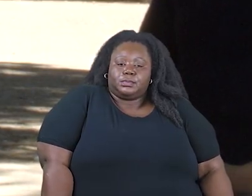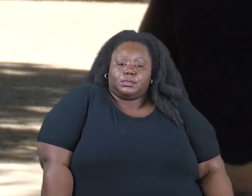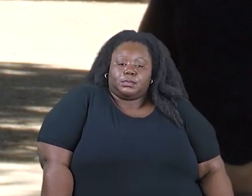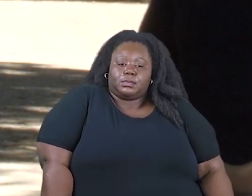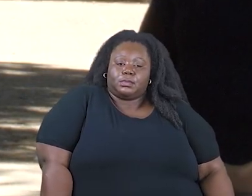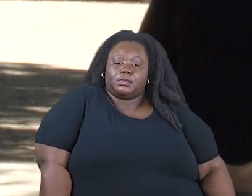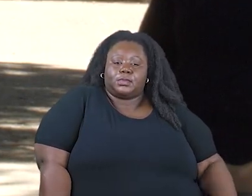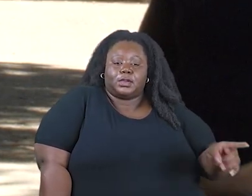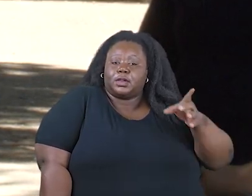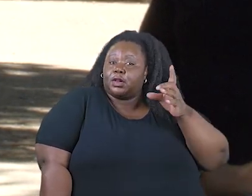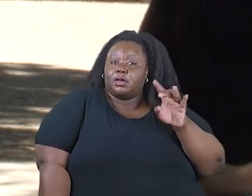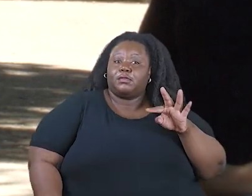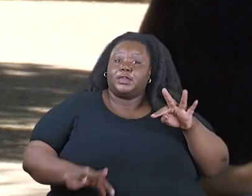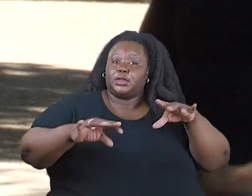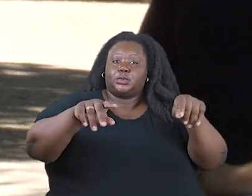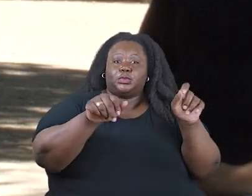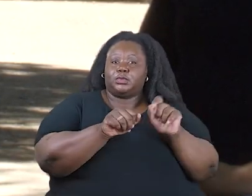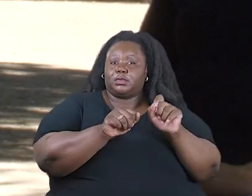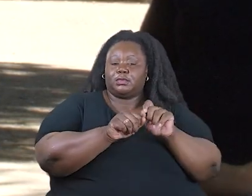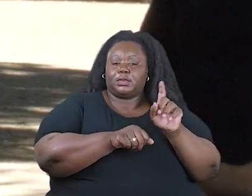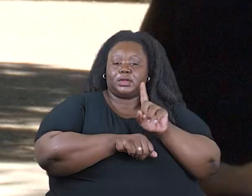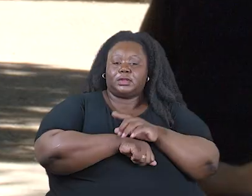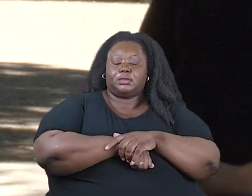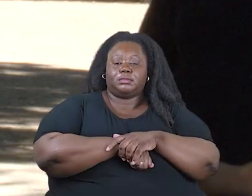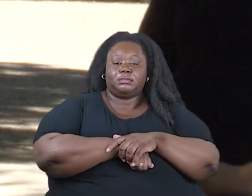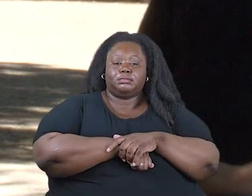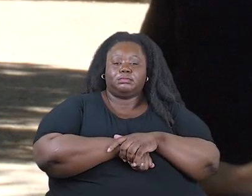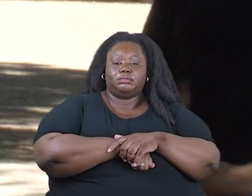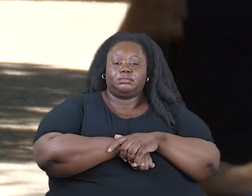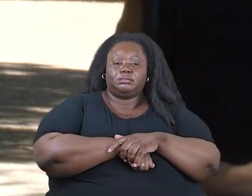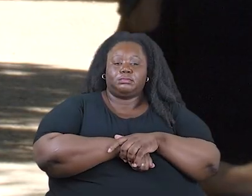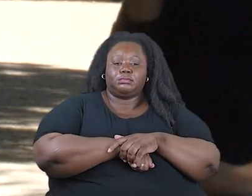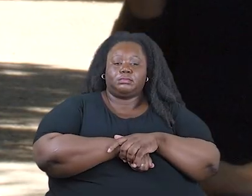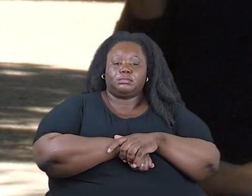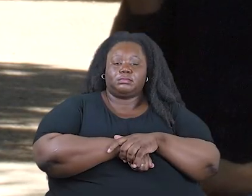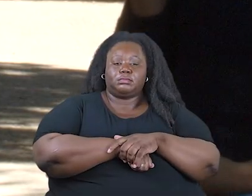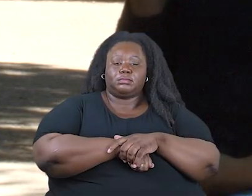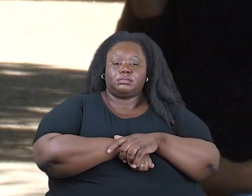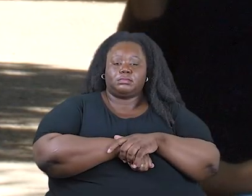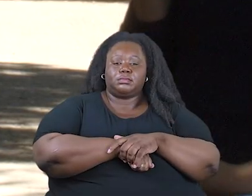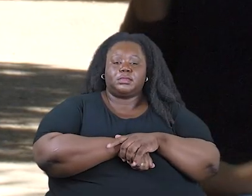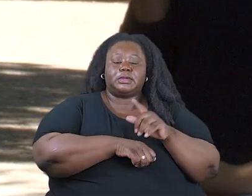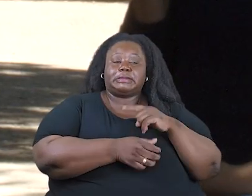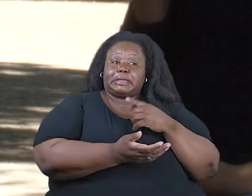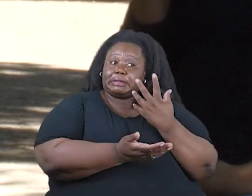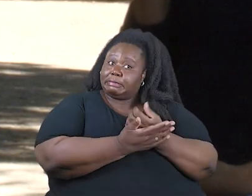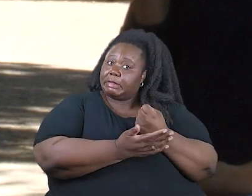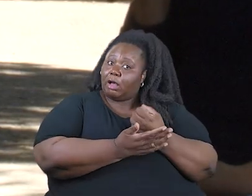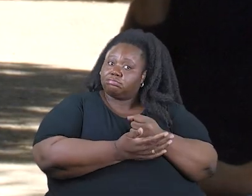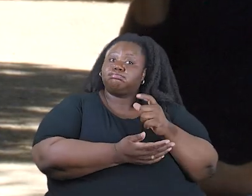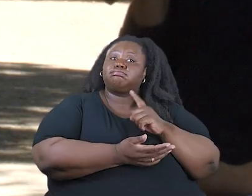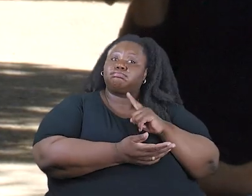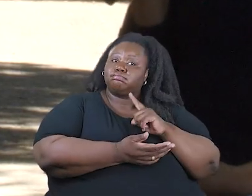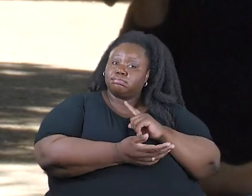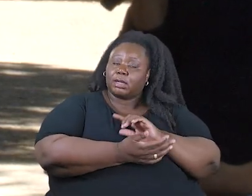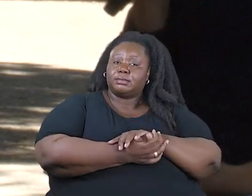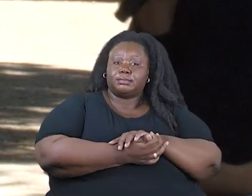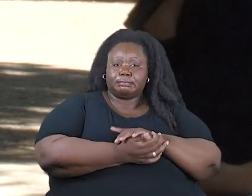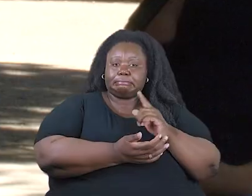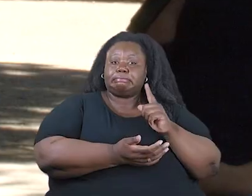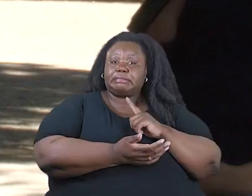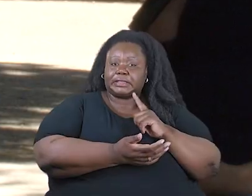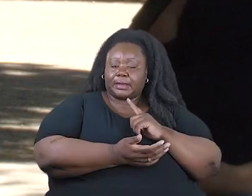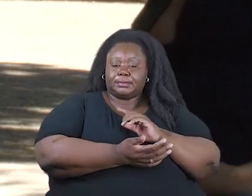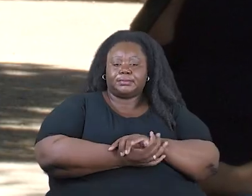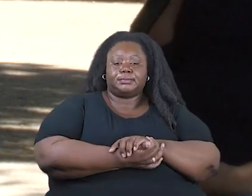E ele não vendeu tudo que ele produziu, mesmo assim. Isso tem registros? Assim? Tem registro. Tem